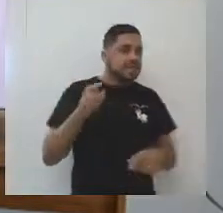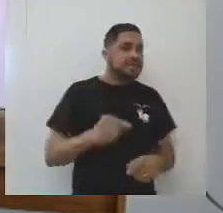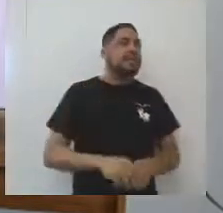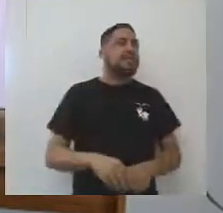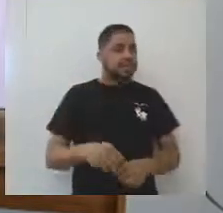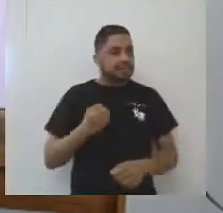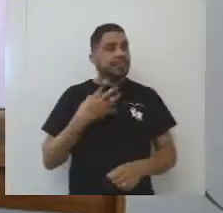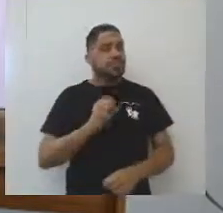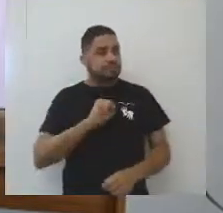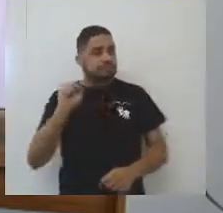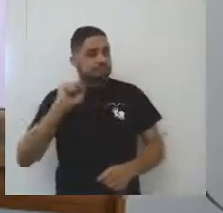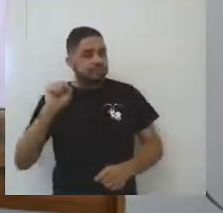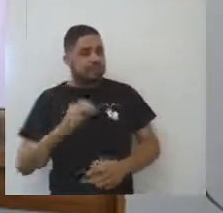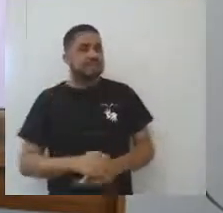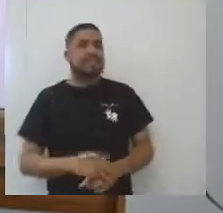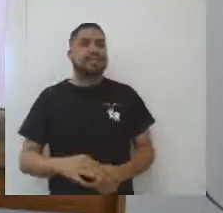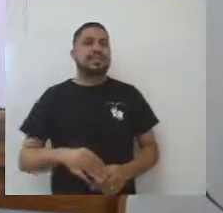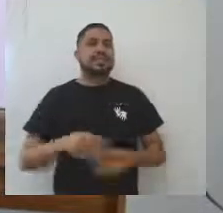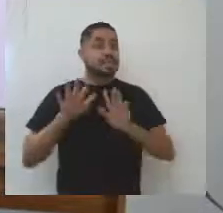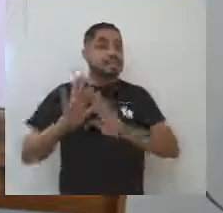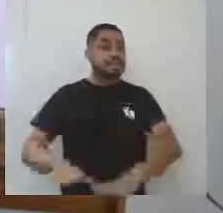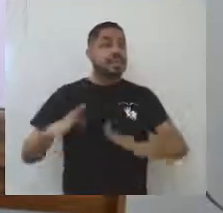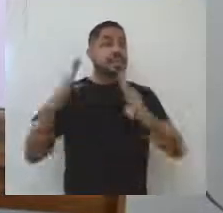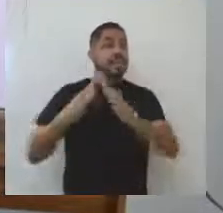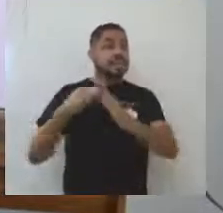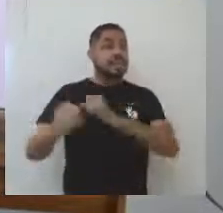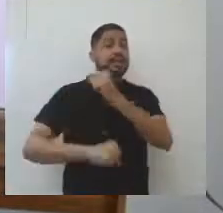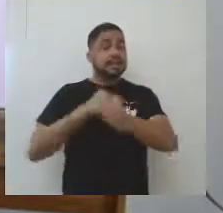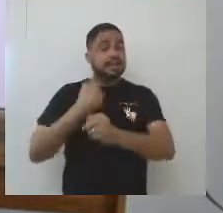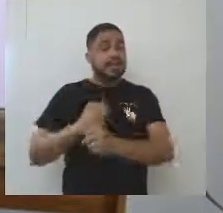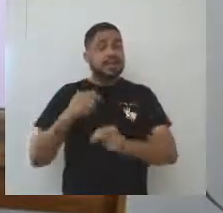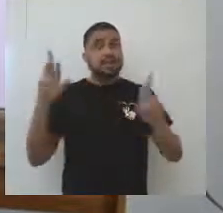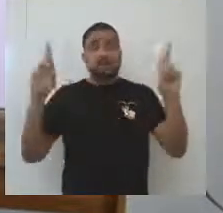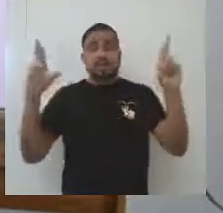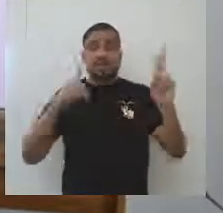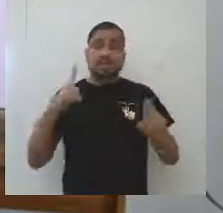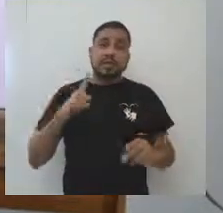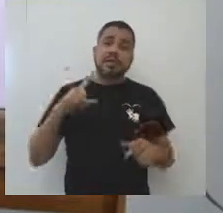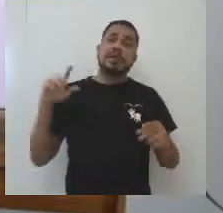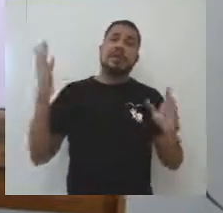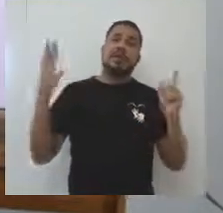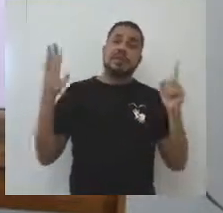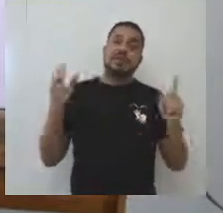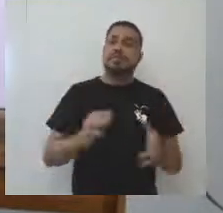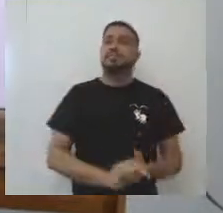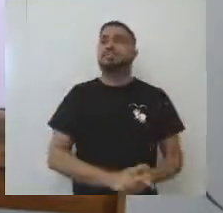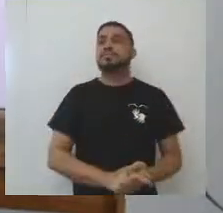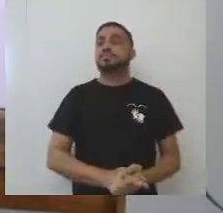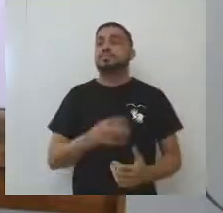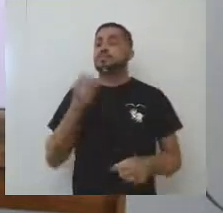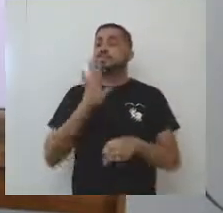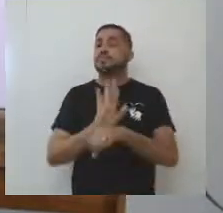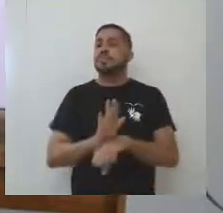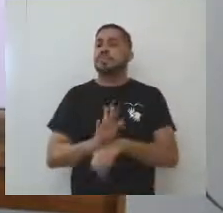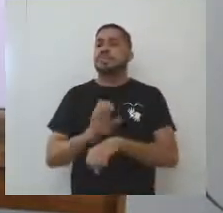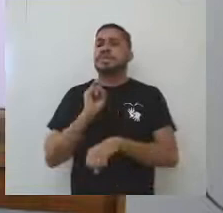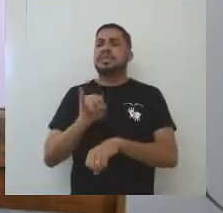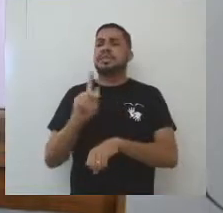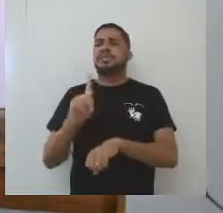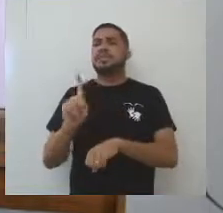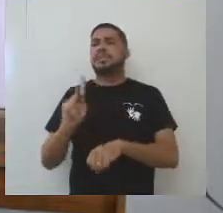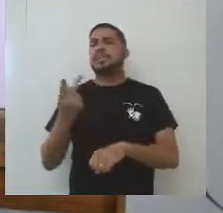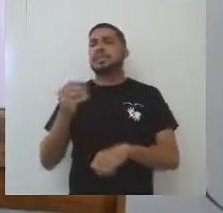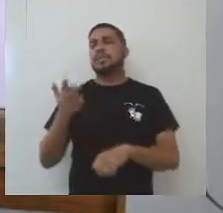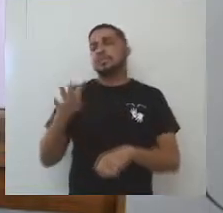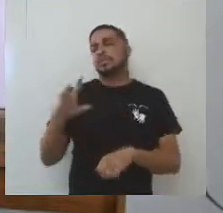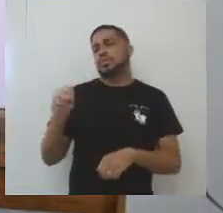do carnaval daí, viu? Vamos ficar em casa para ano que vem a gente ter carnaval normal, viu? Ó, boa tarde. Se não for híbrido,